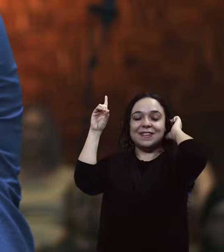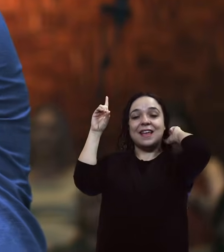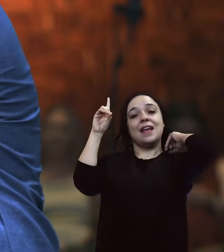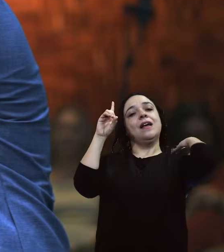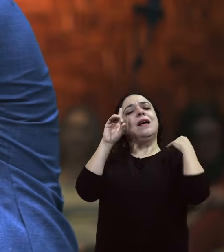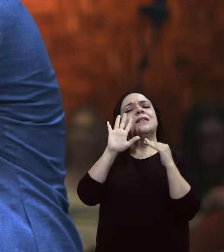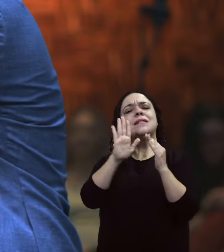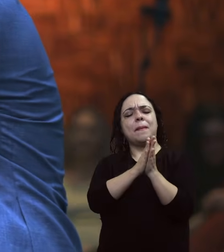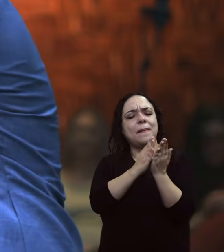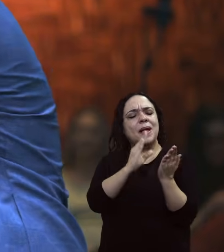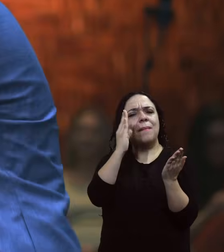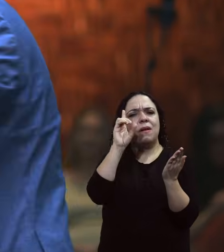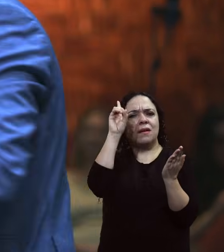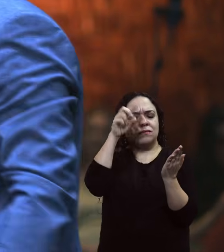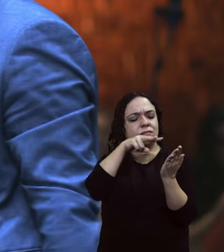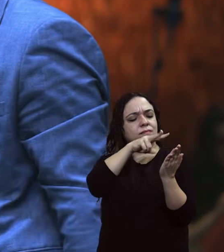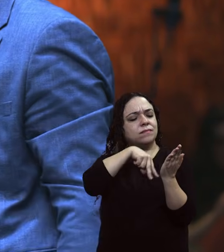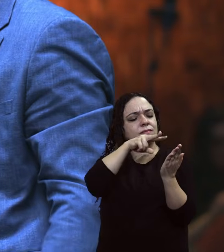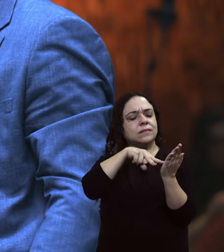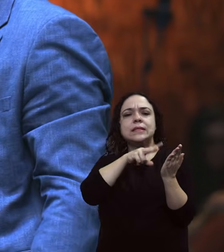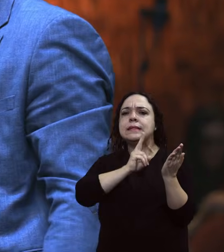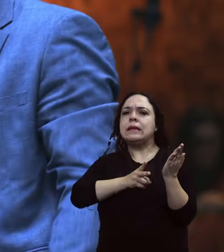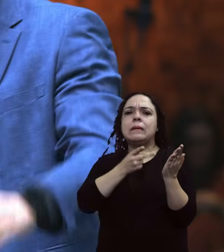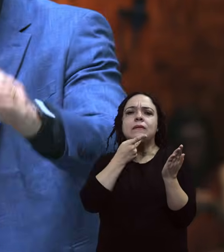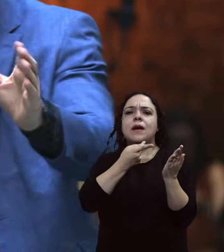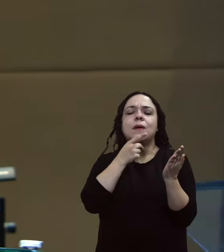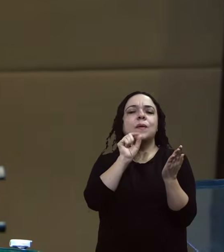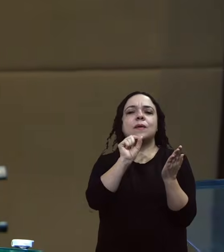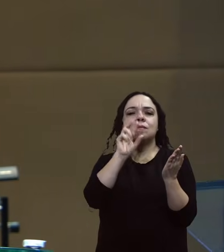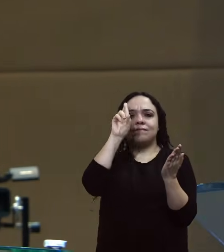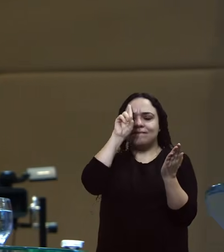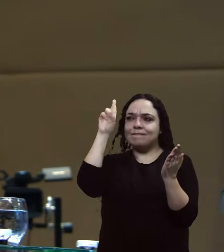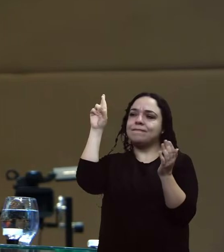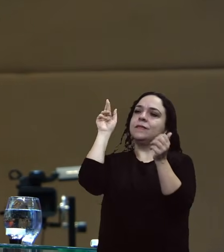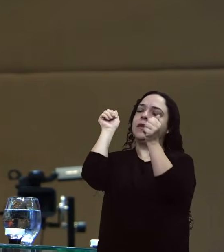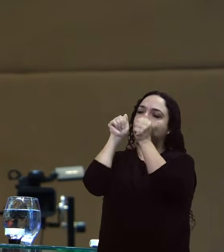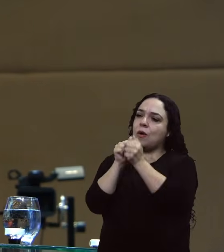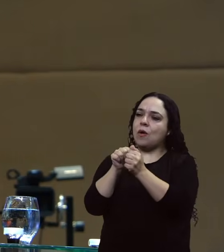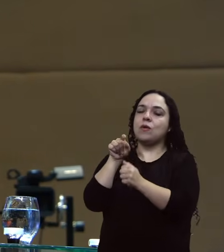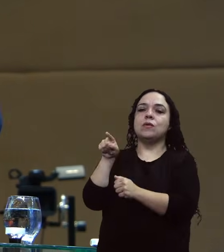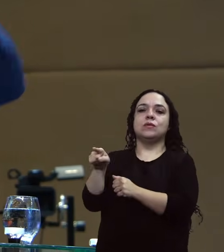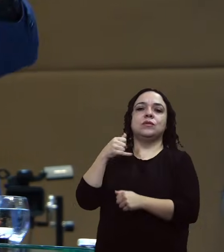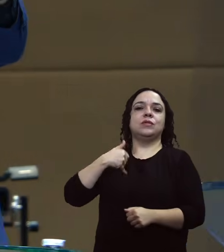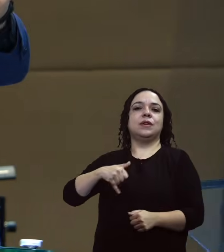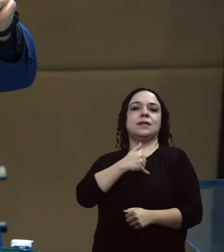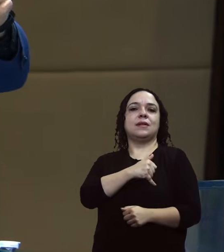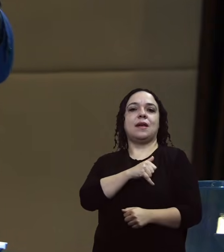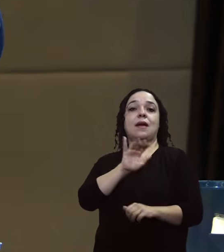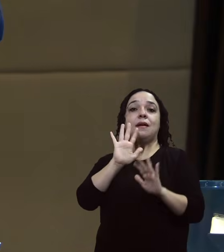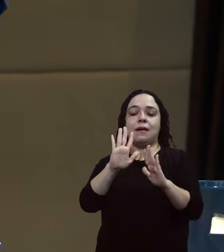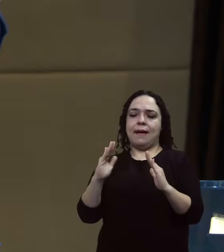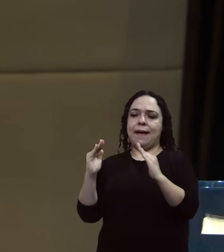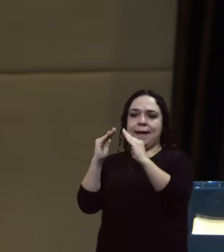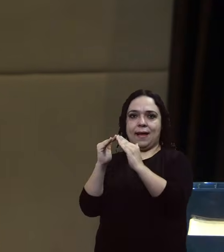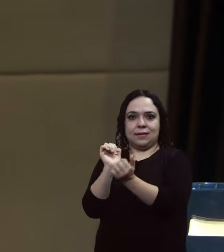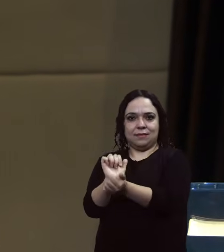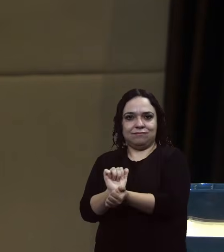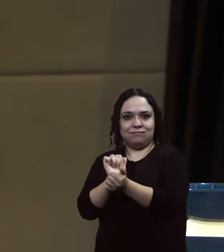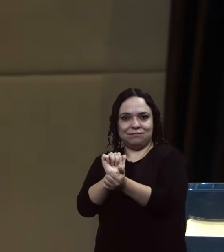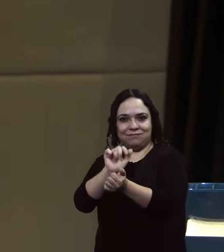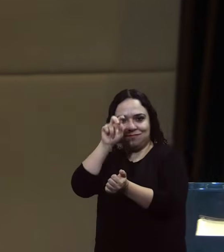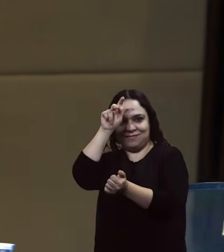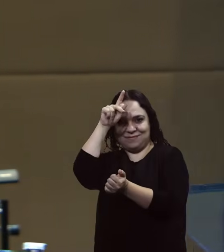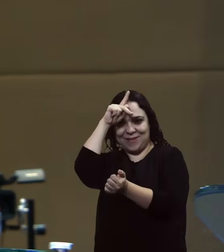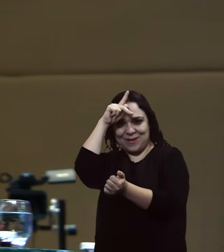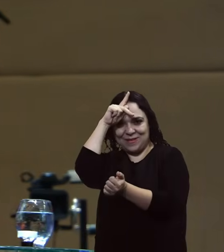com José, por isso ele prosperava. Quando ele estava na casa de Potifar, quando ele estava no cárcere,